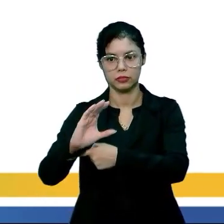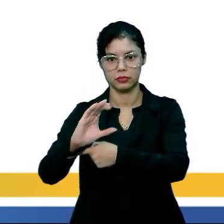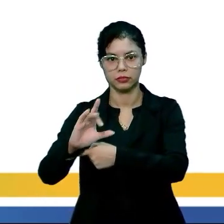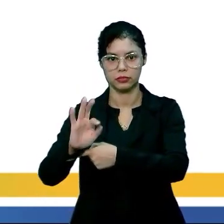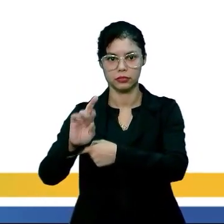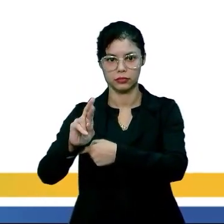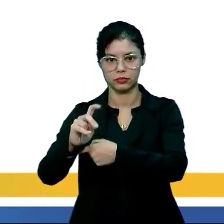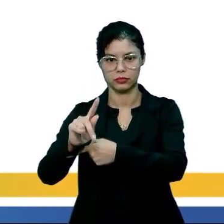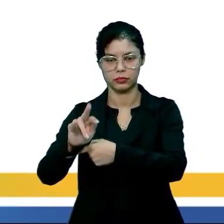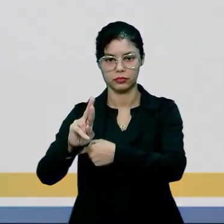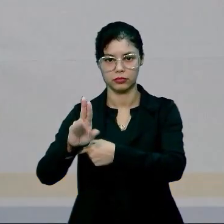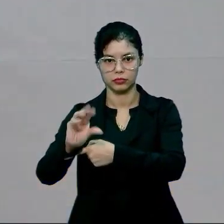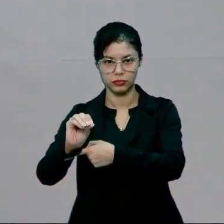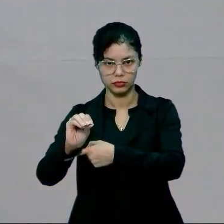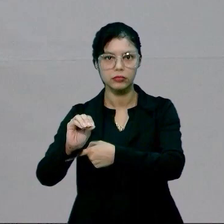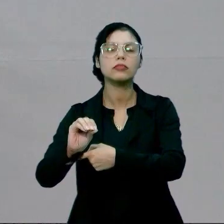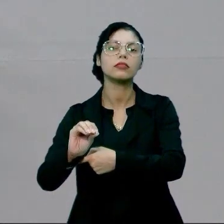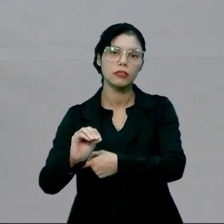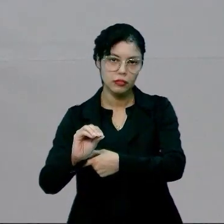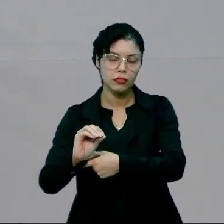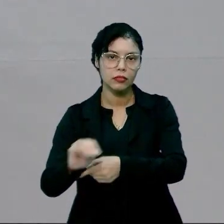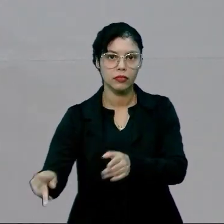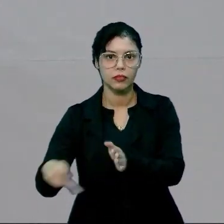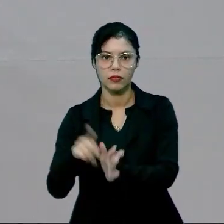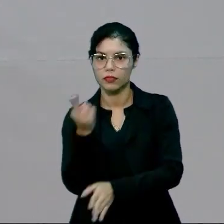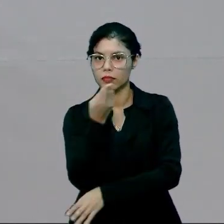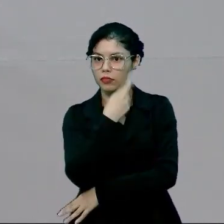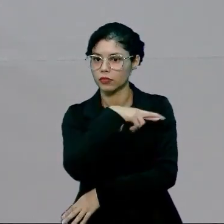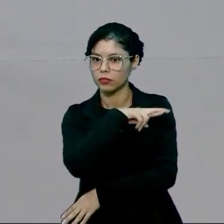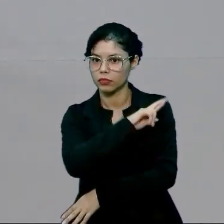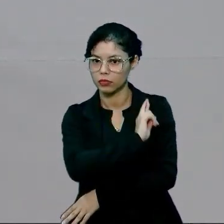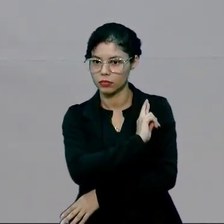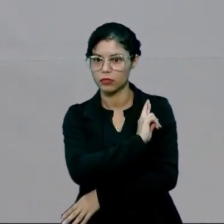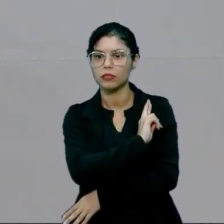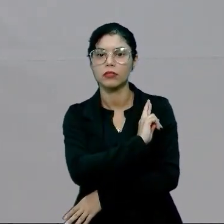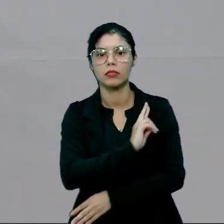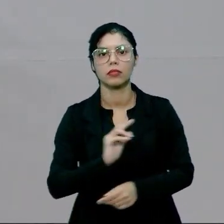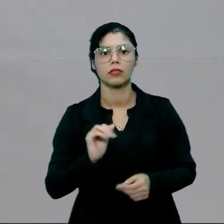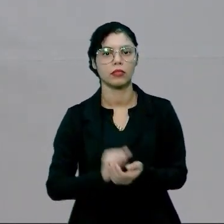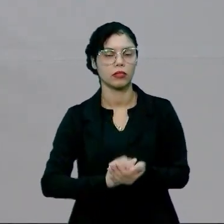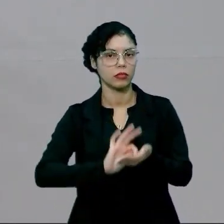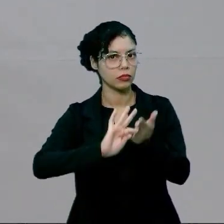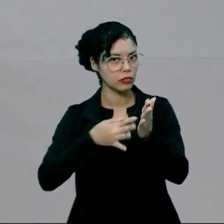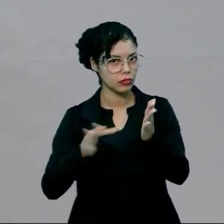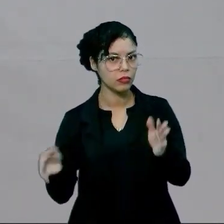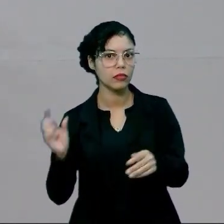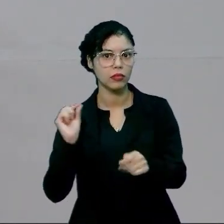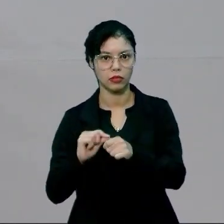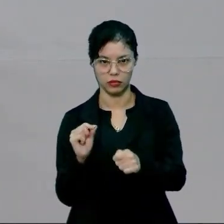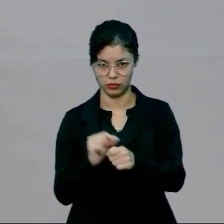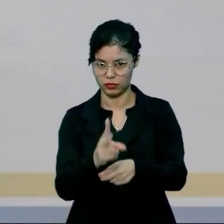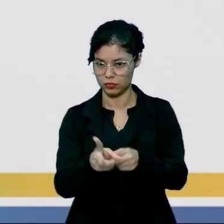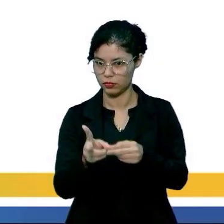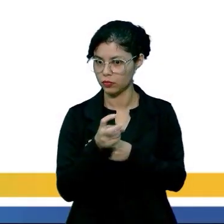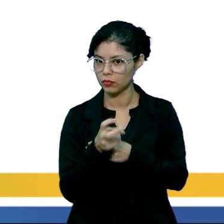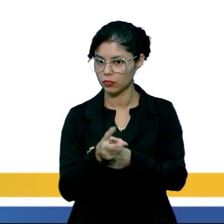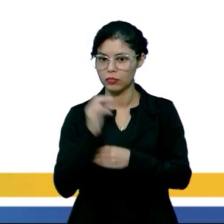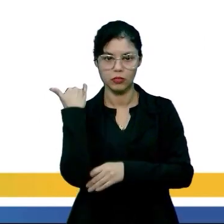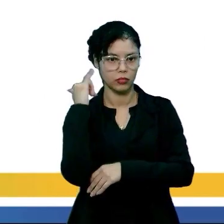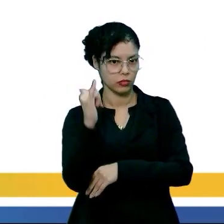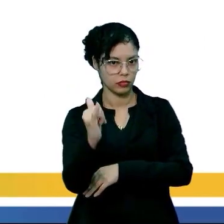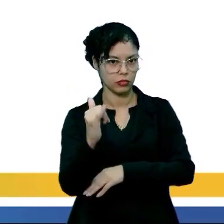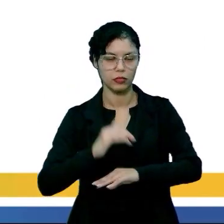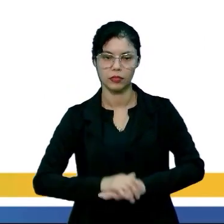o cloroplastos, que é uma organela que é responsável por essa função, né, fazer a captação da energia